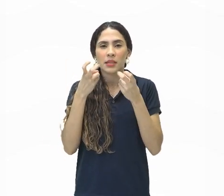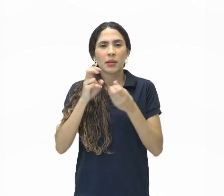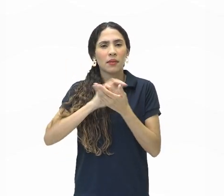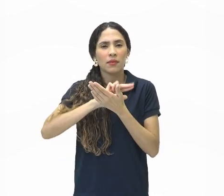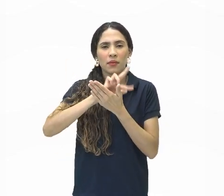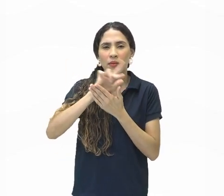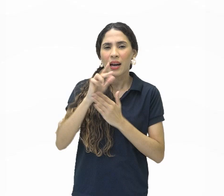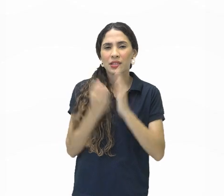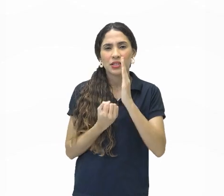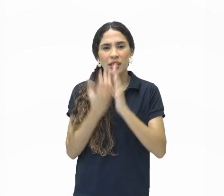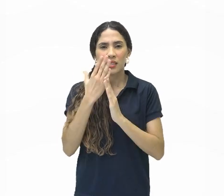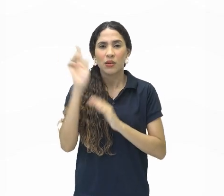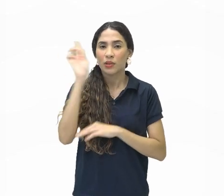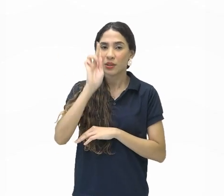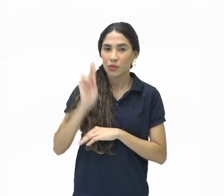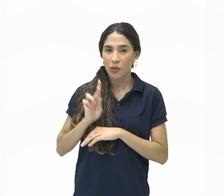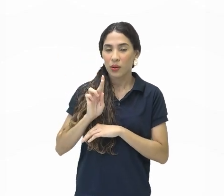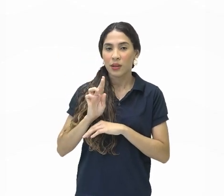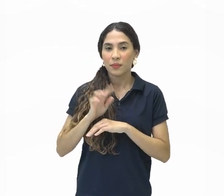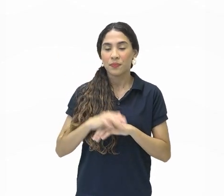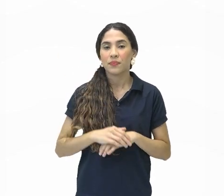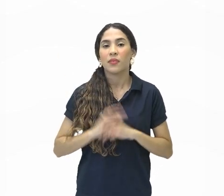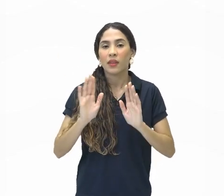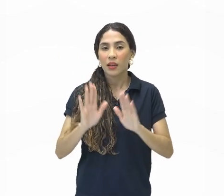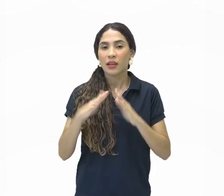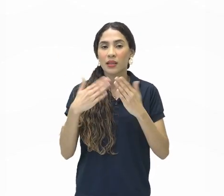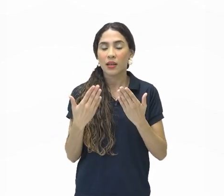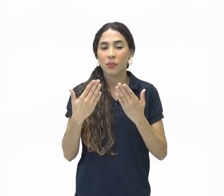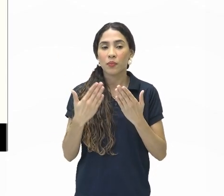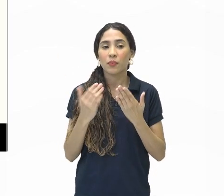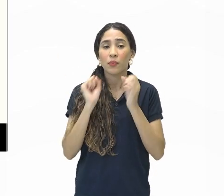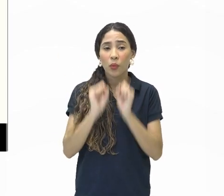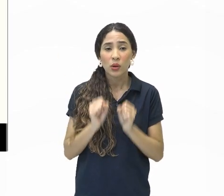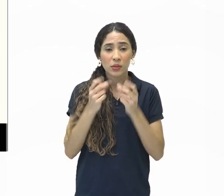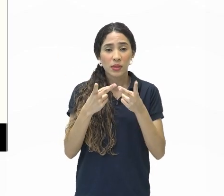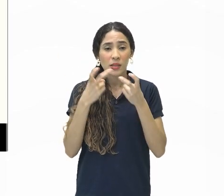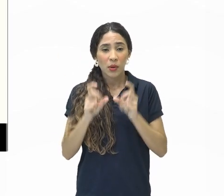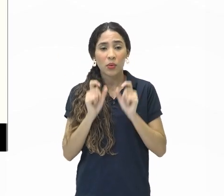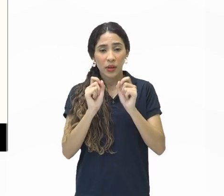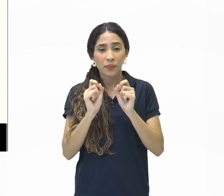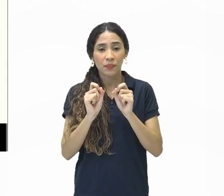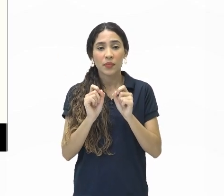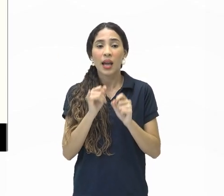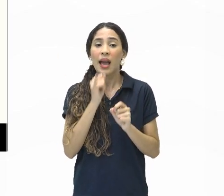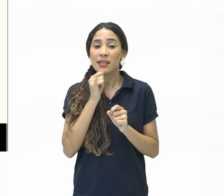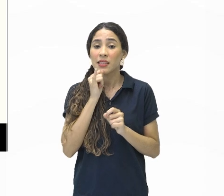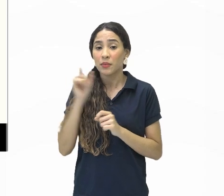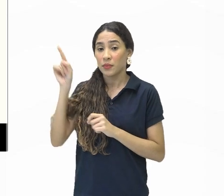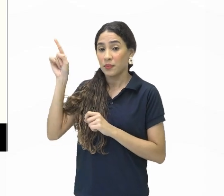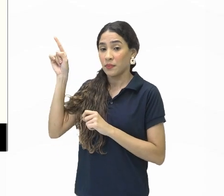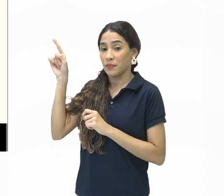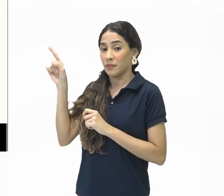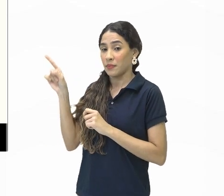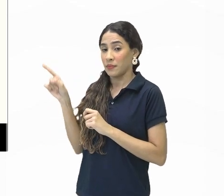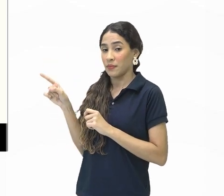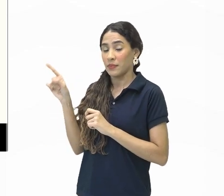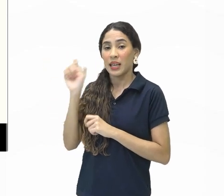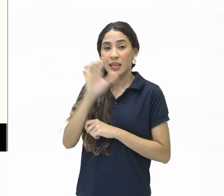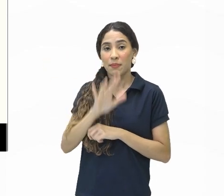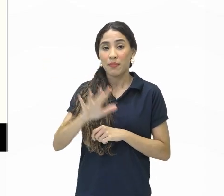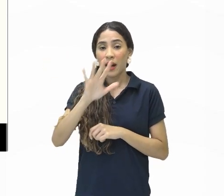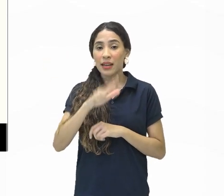invenções na história, né? Então aqui a gente pode ver essas invenções através dessa imagem, através dessa